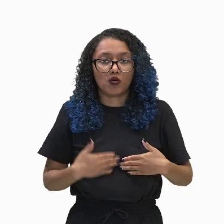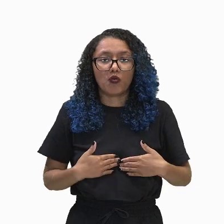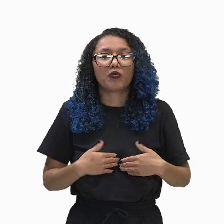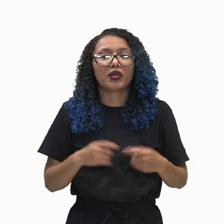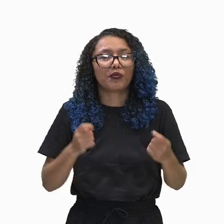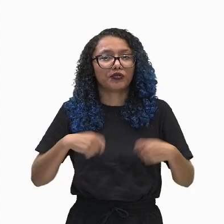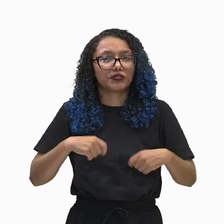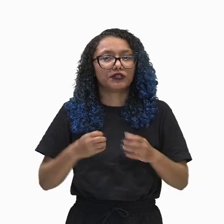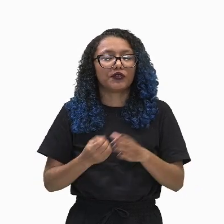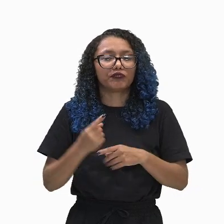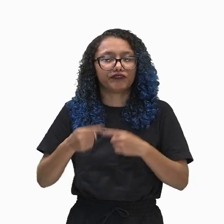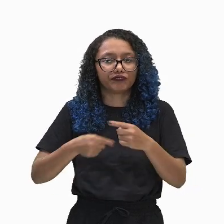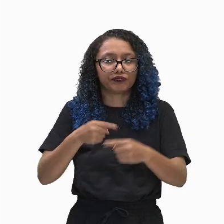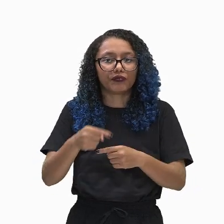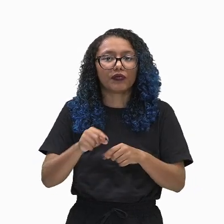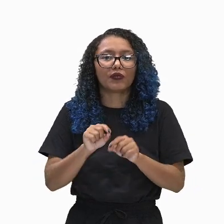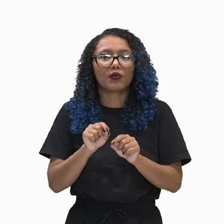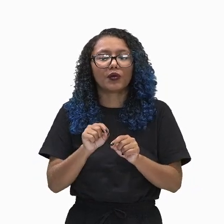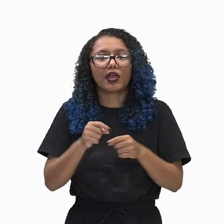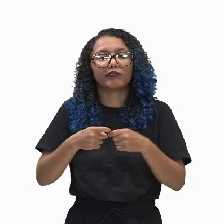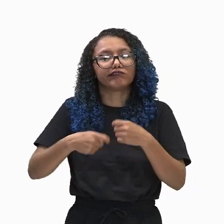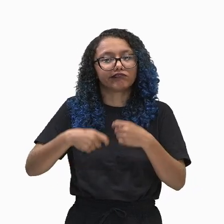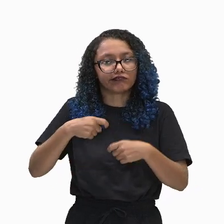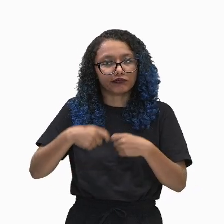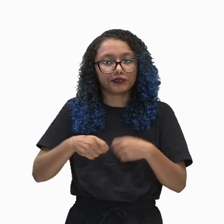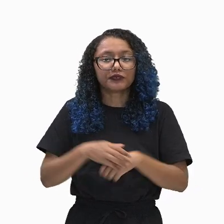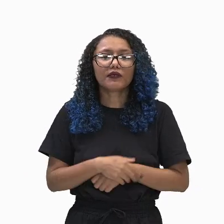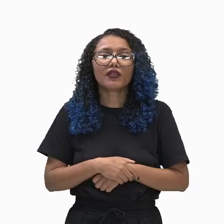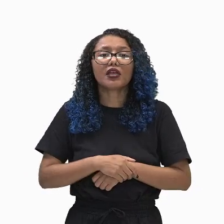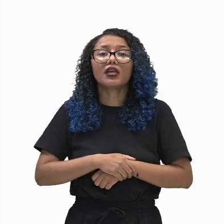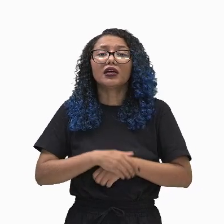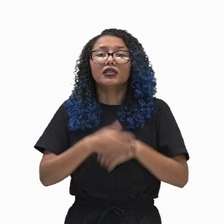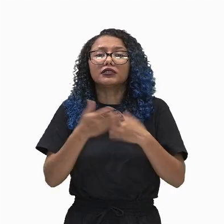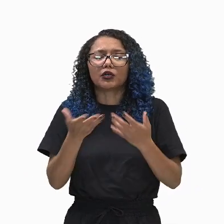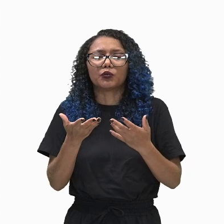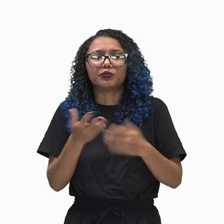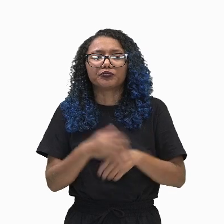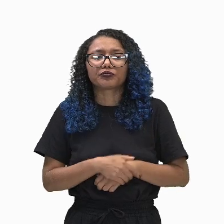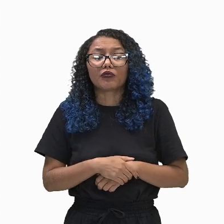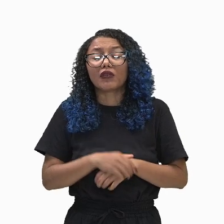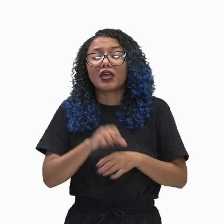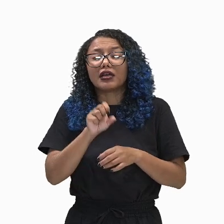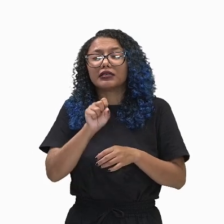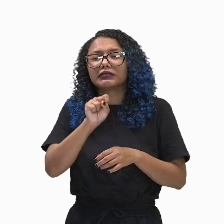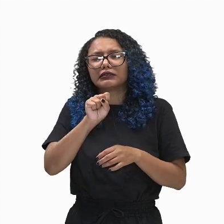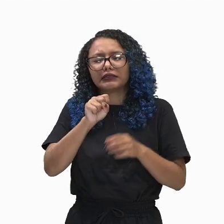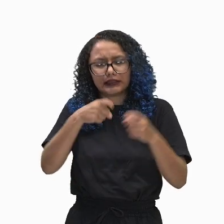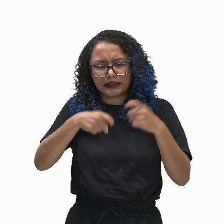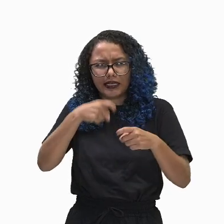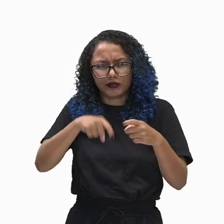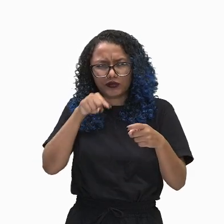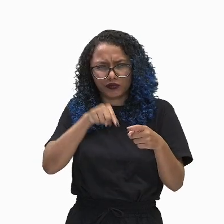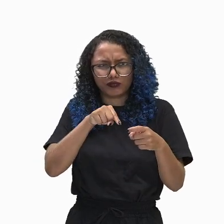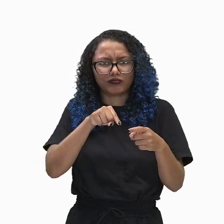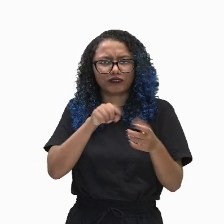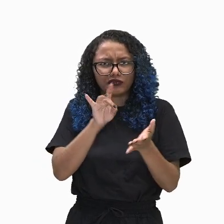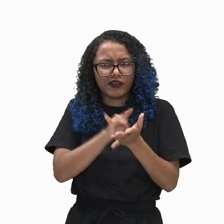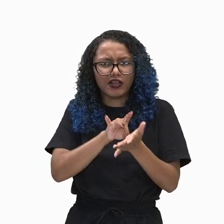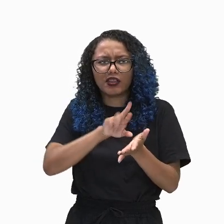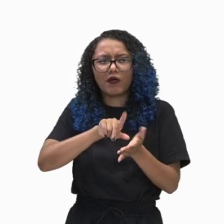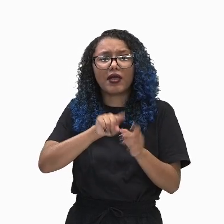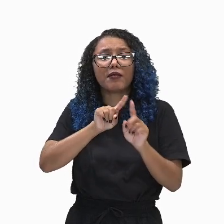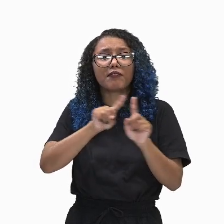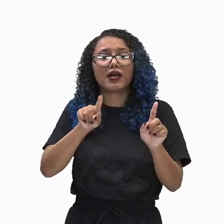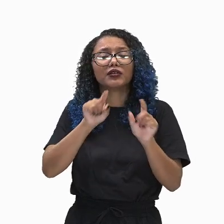aqui, quando eu falo de forma sexuada, não está relacionado ao ato sexual, está relacionado à presença